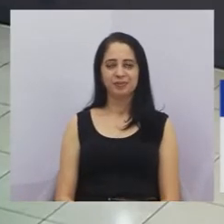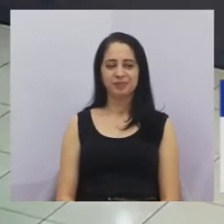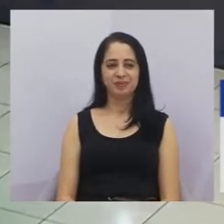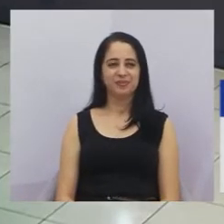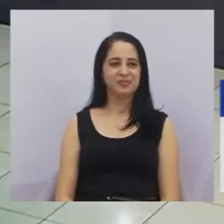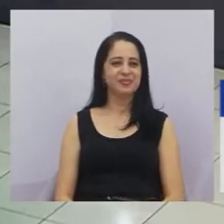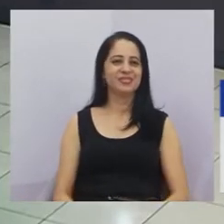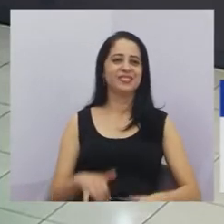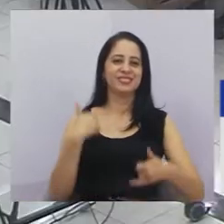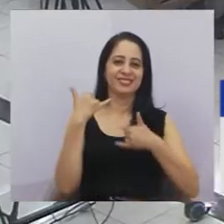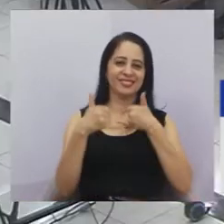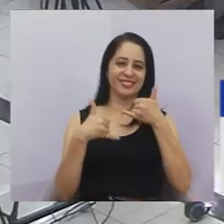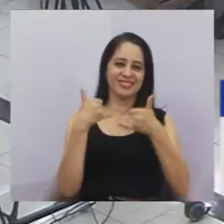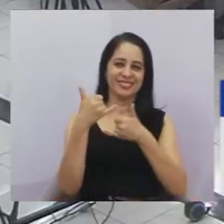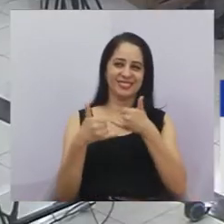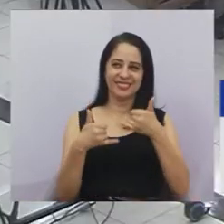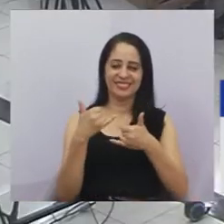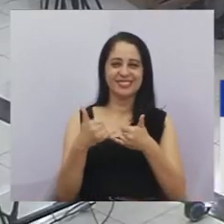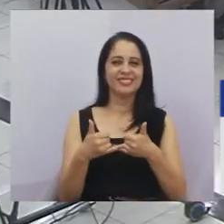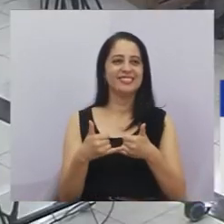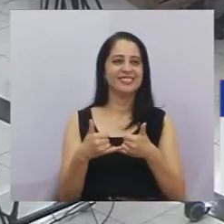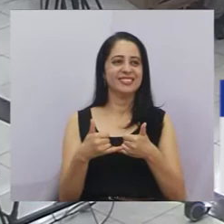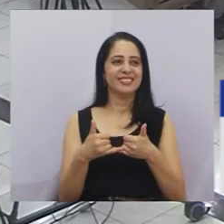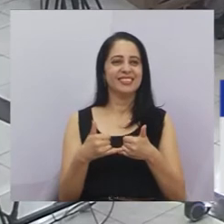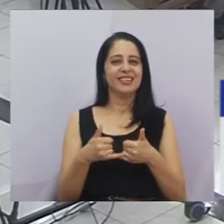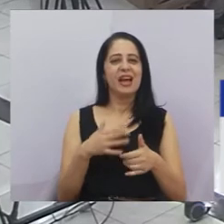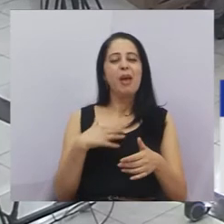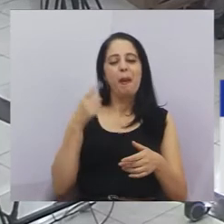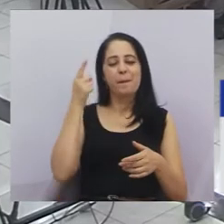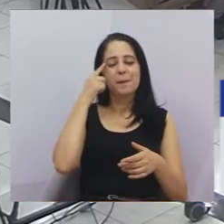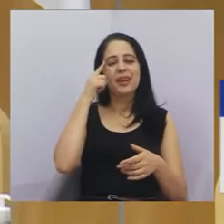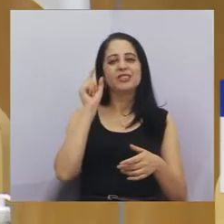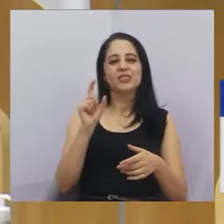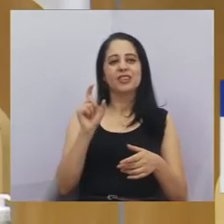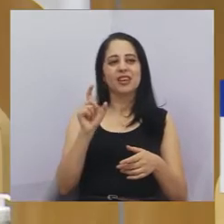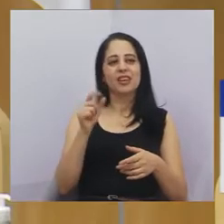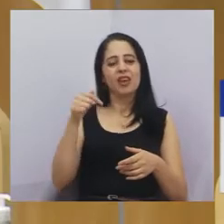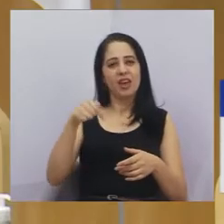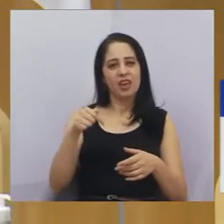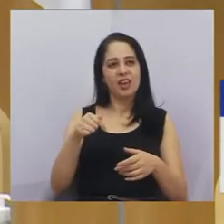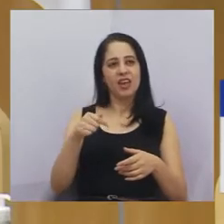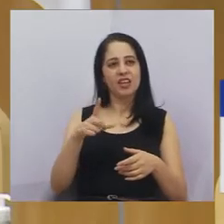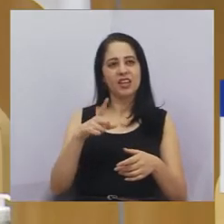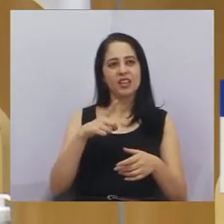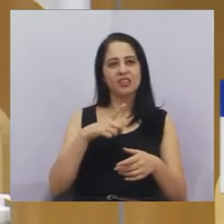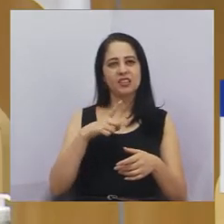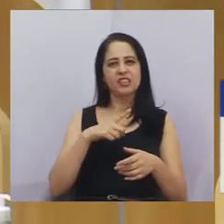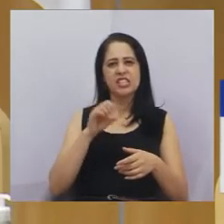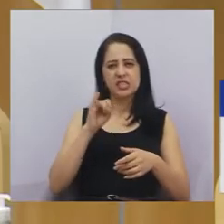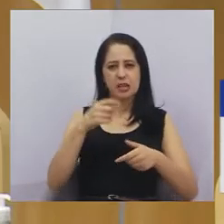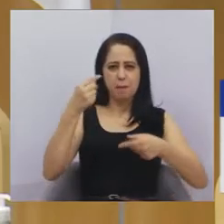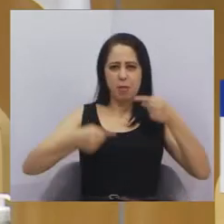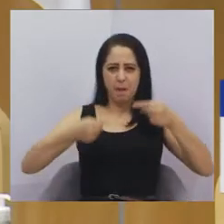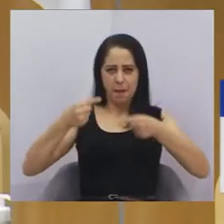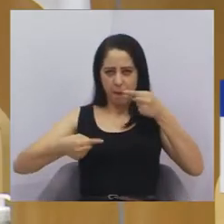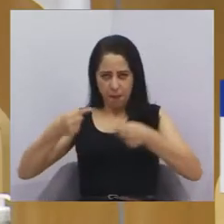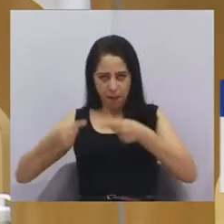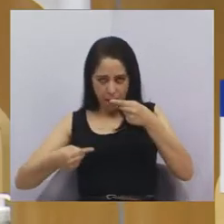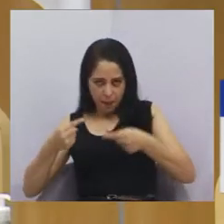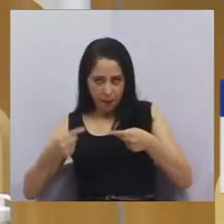Mas brincadeiras à parte, eu acho que as minorias aqui, se a gente tivesse que fazer uma discussão